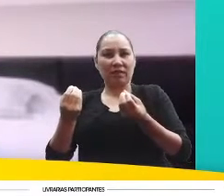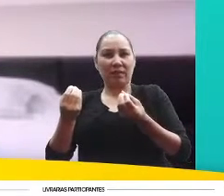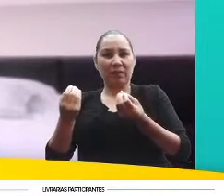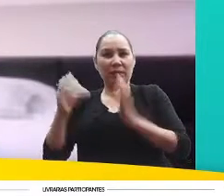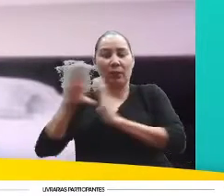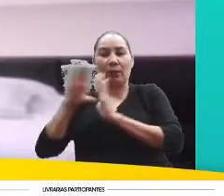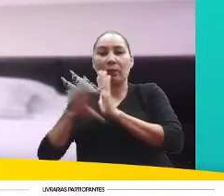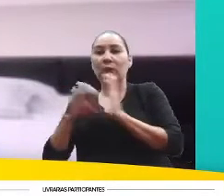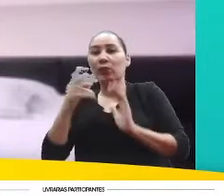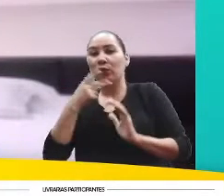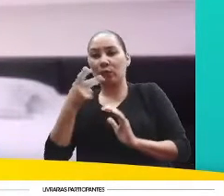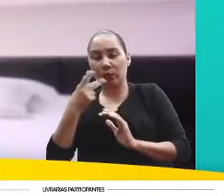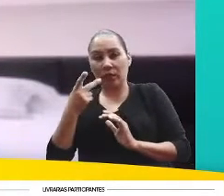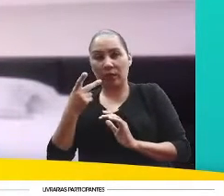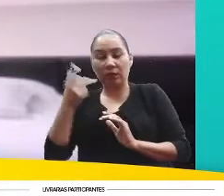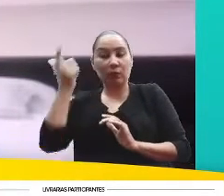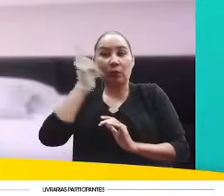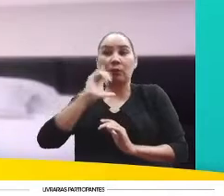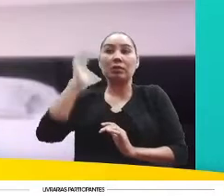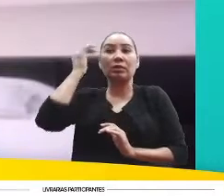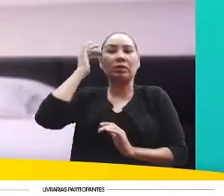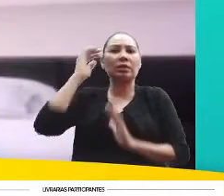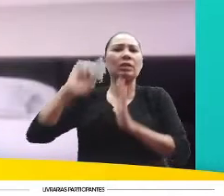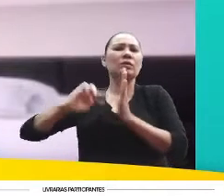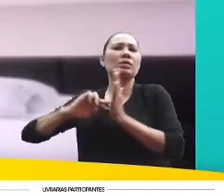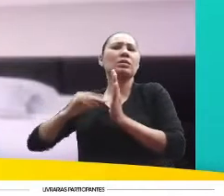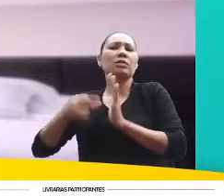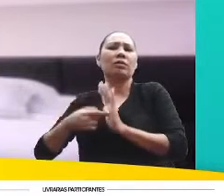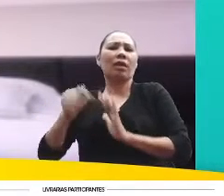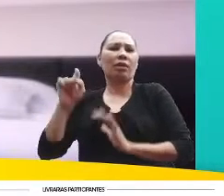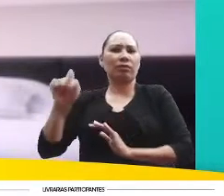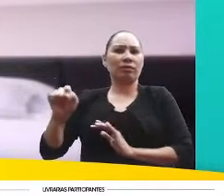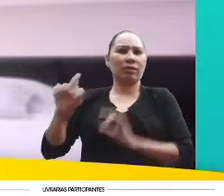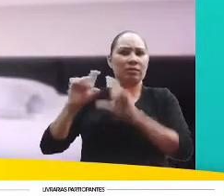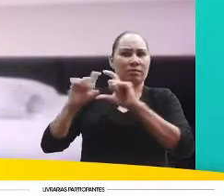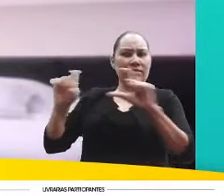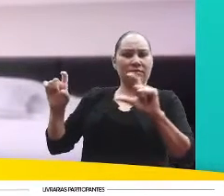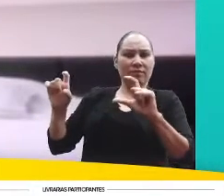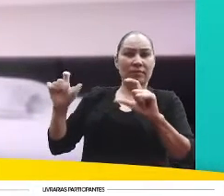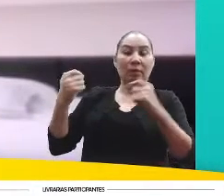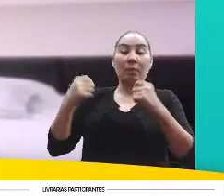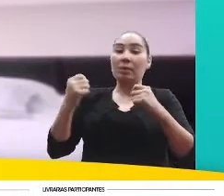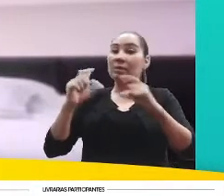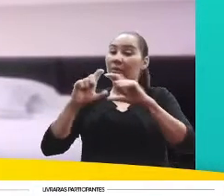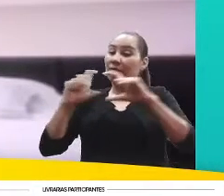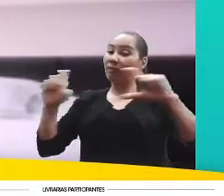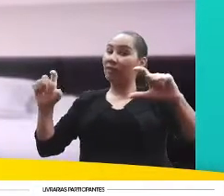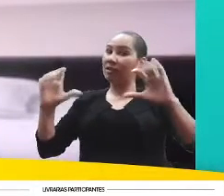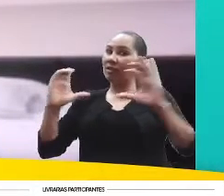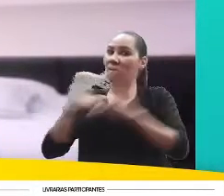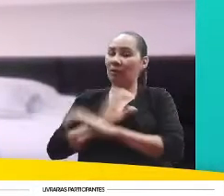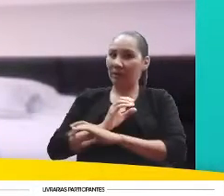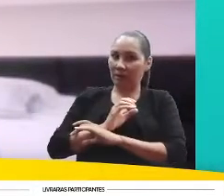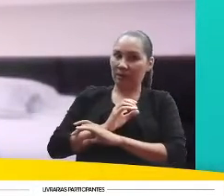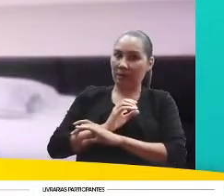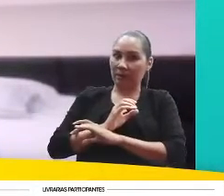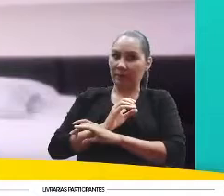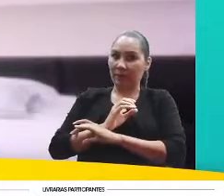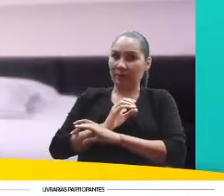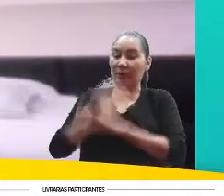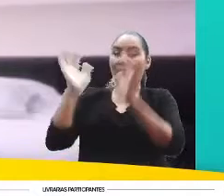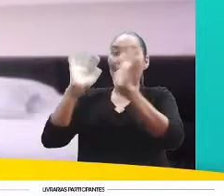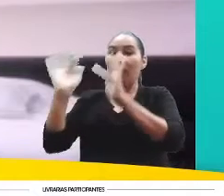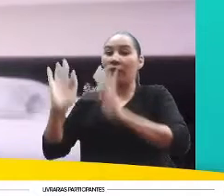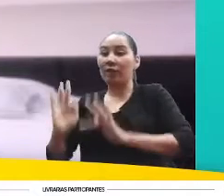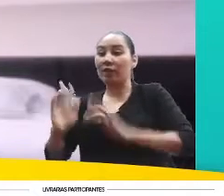não conseguia compreender o significado dessa frase. E aí a gente tem que ouvir a frase inteira. A frase inteira é: bem-aventurados